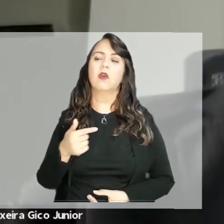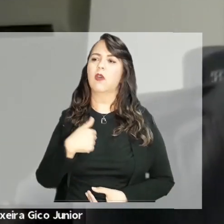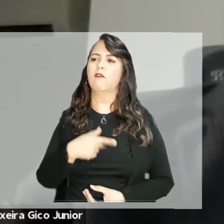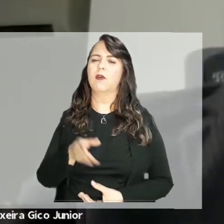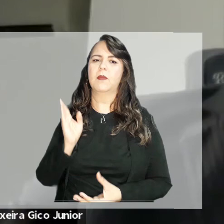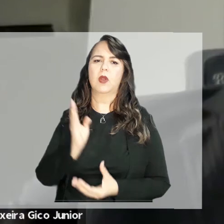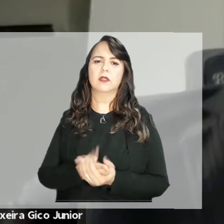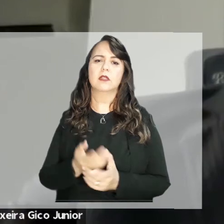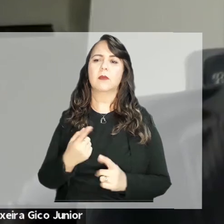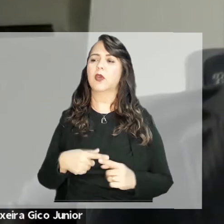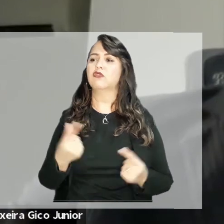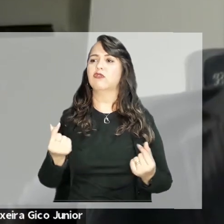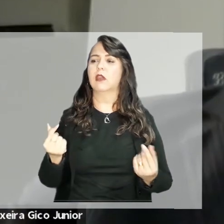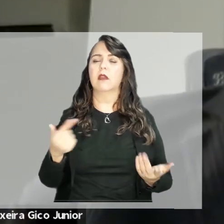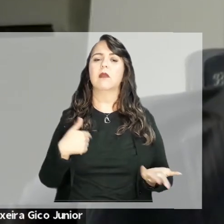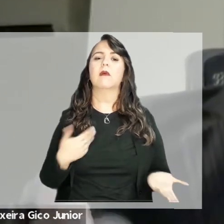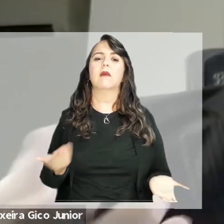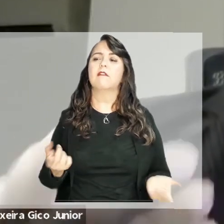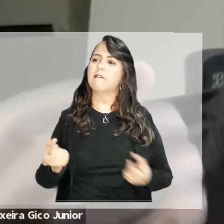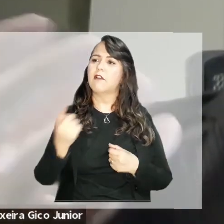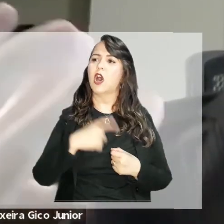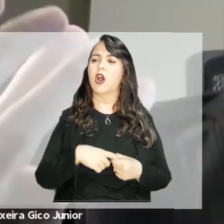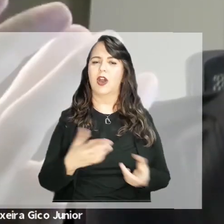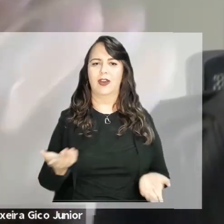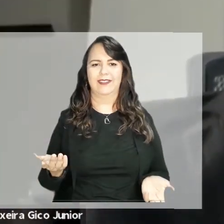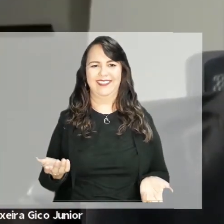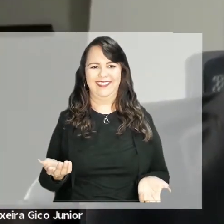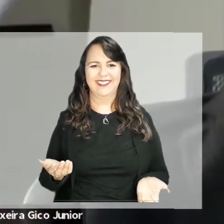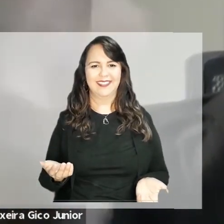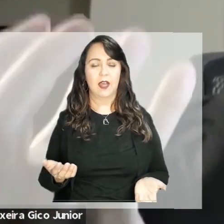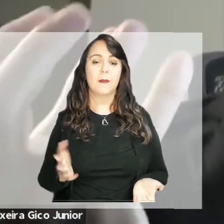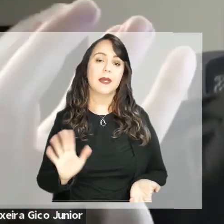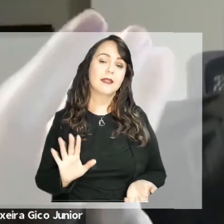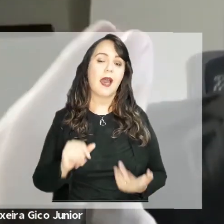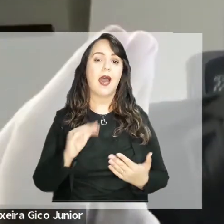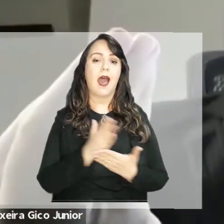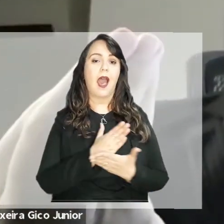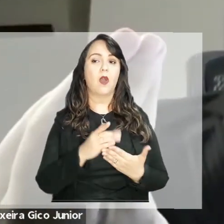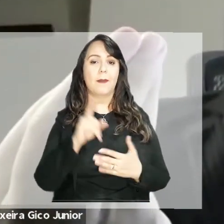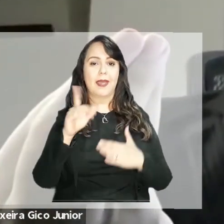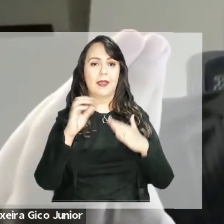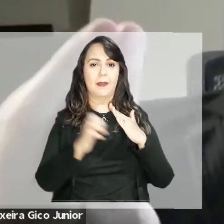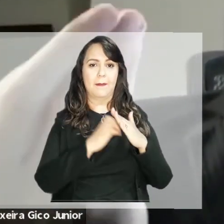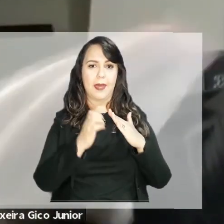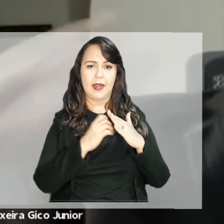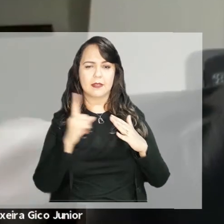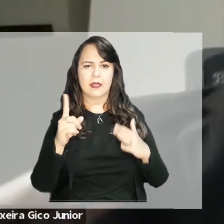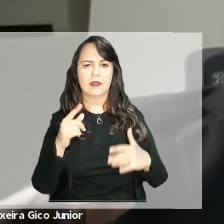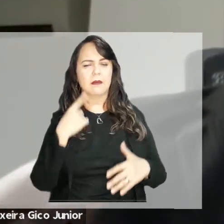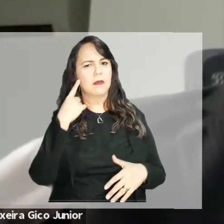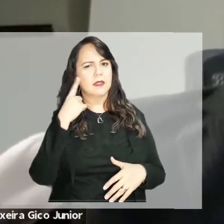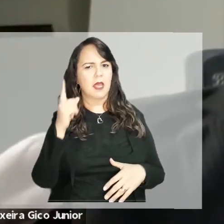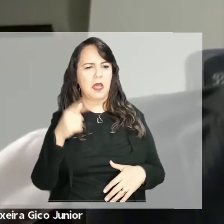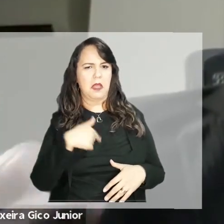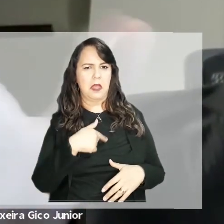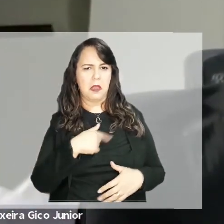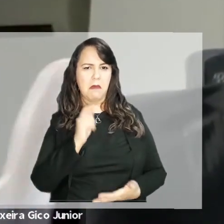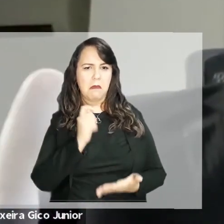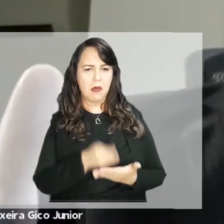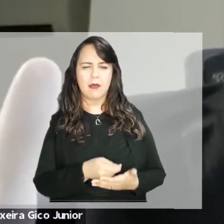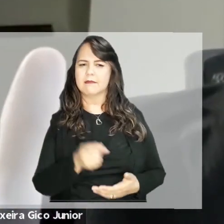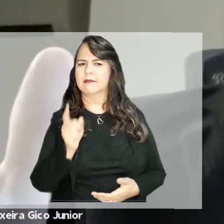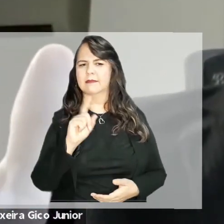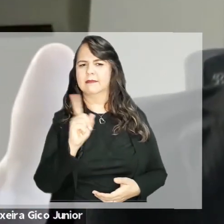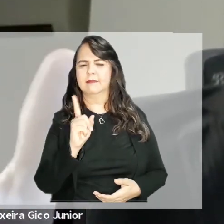Então, também vão pagar mais espontaneamente. Ou seja, tanto de um jeito quanto do outro, o sistema ganha com